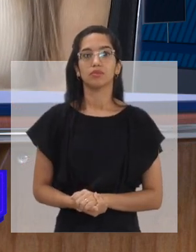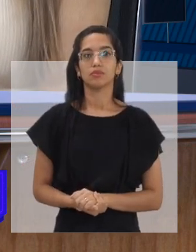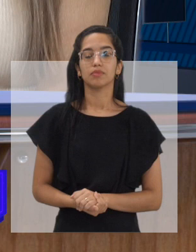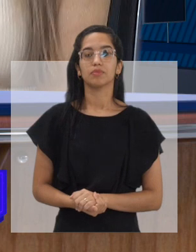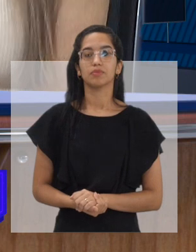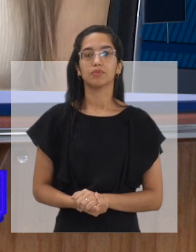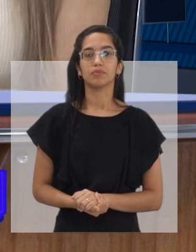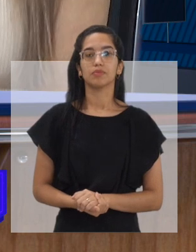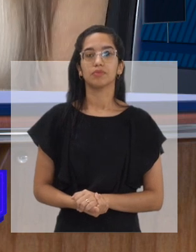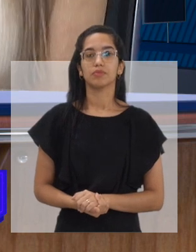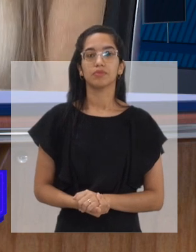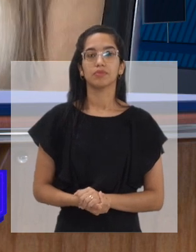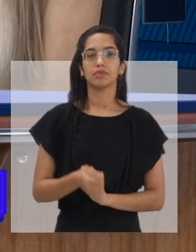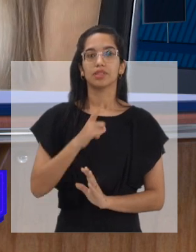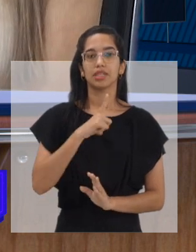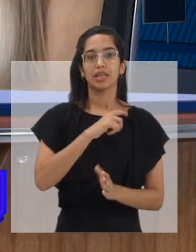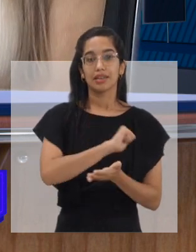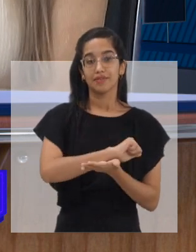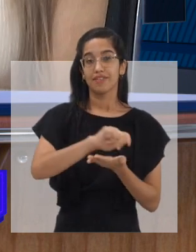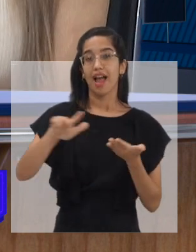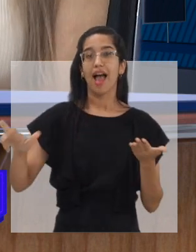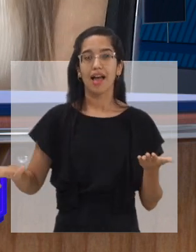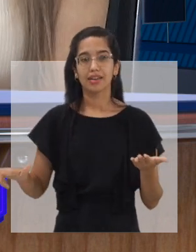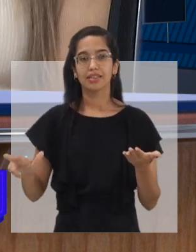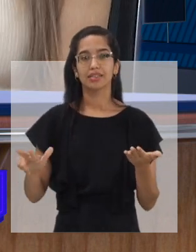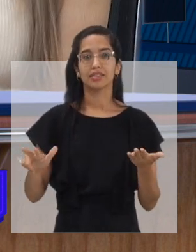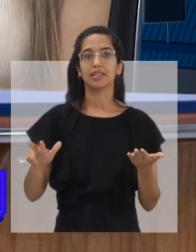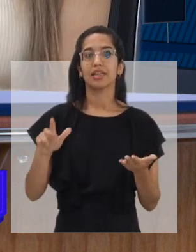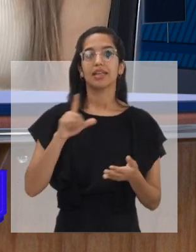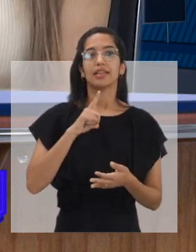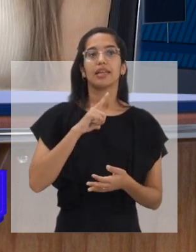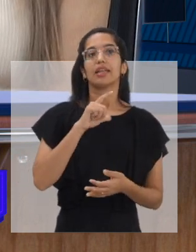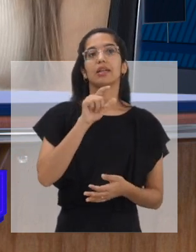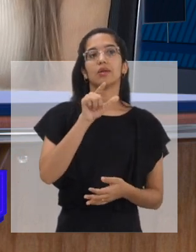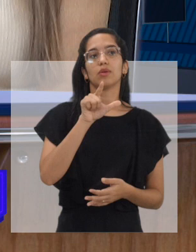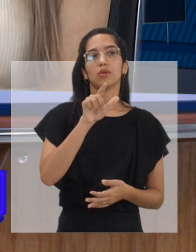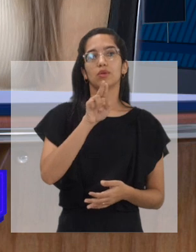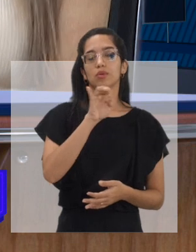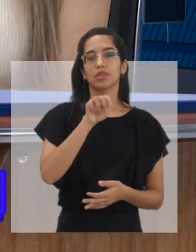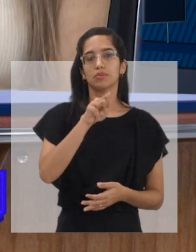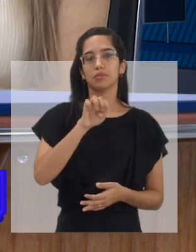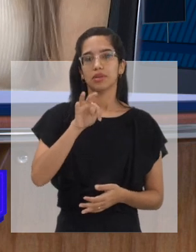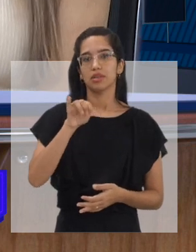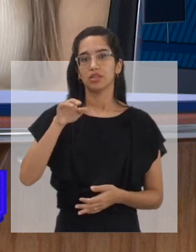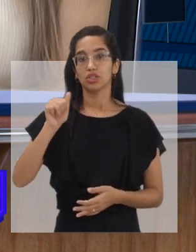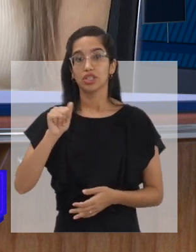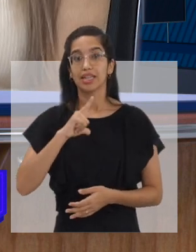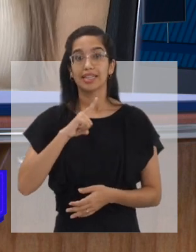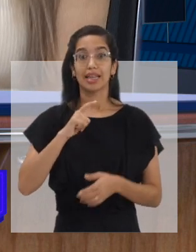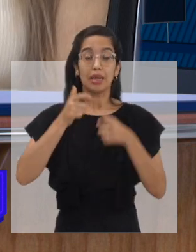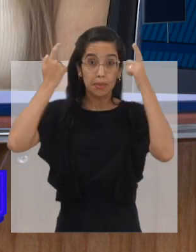ele tem, como eu falei, várias coleções. Tem a numismática, que trata das moedas e